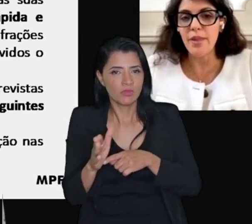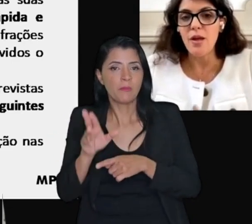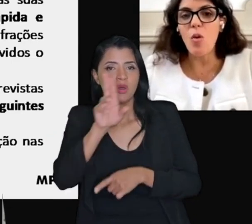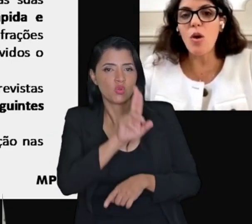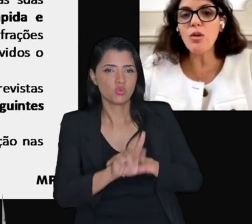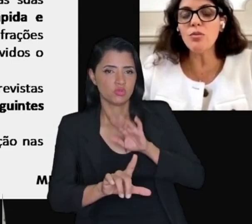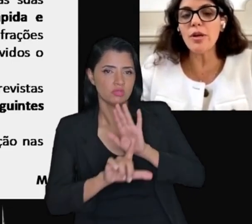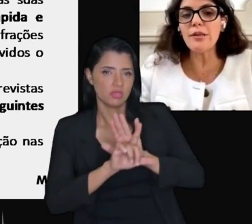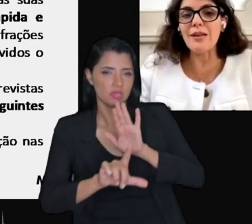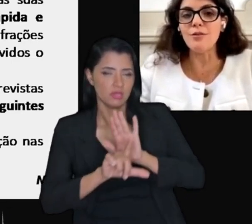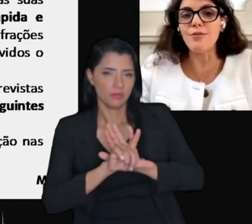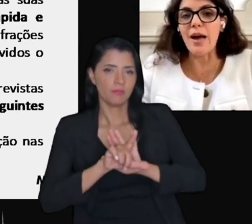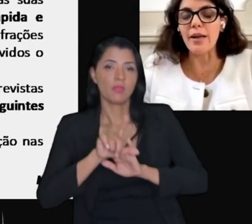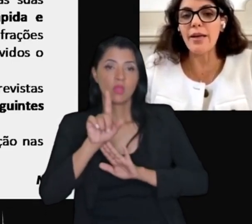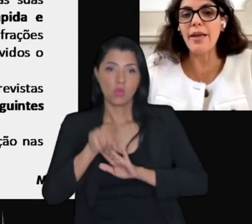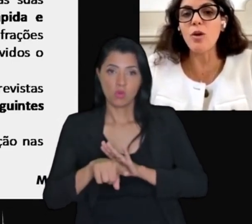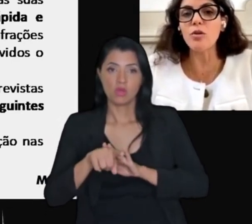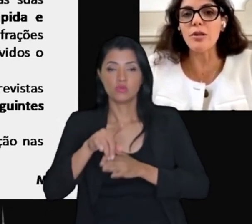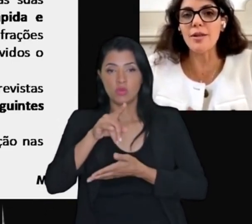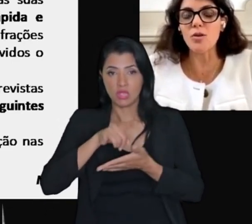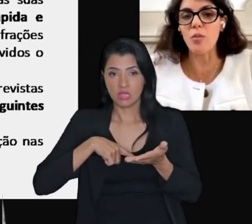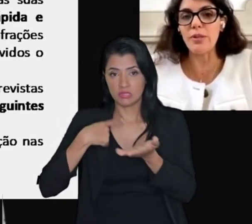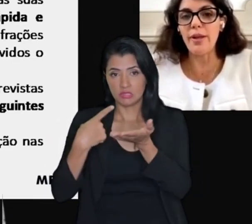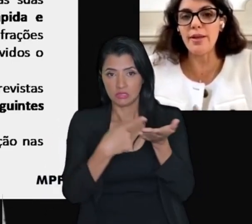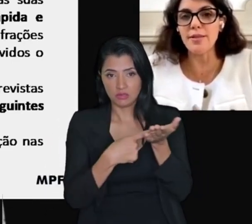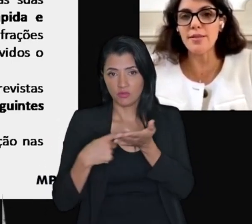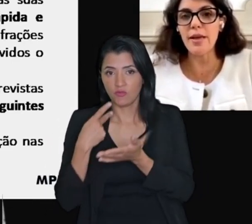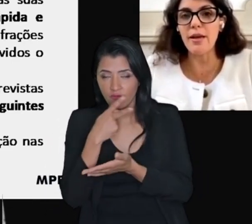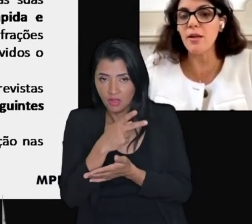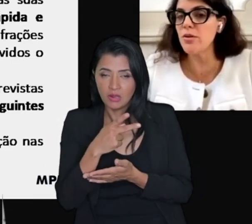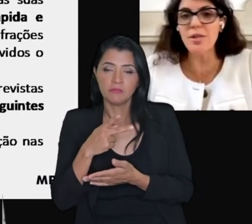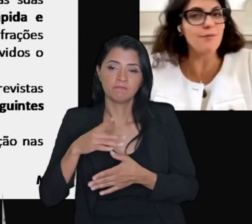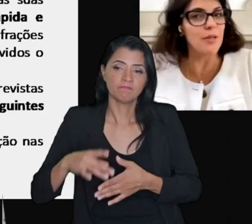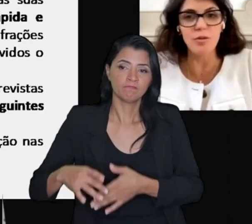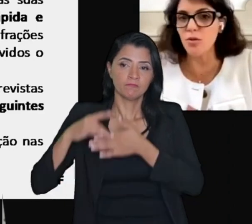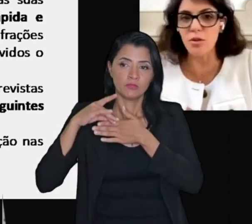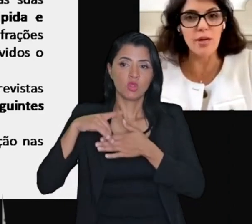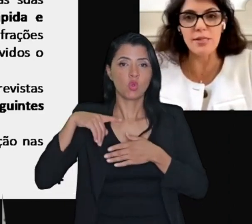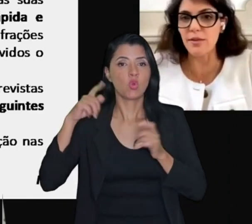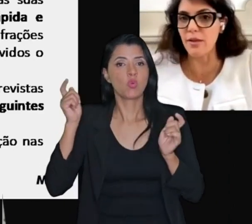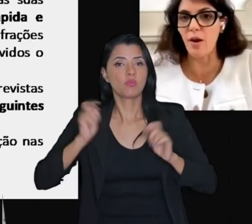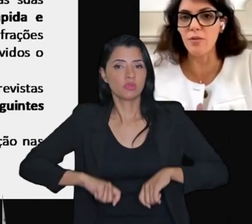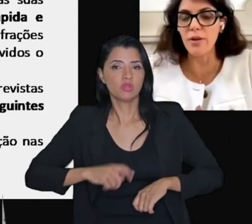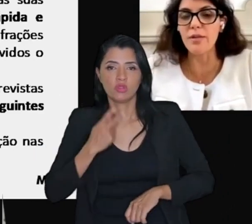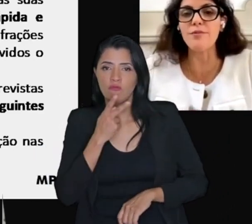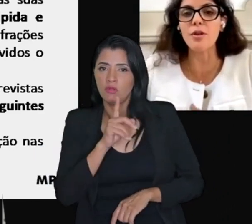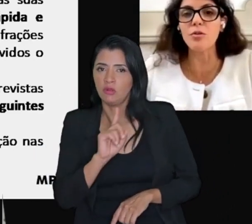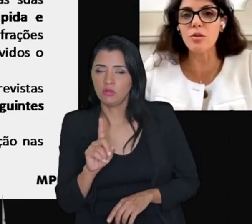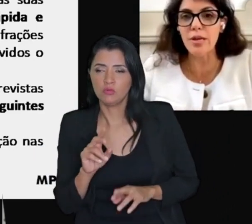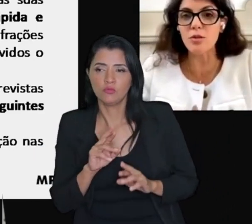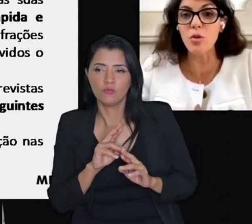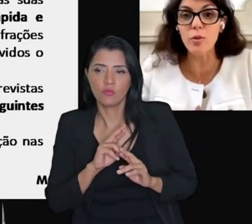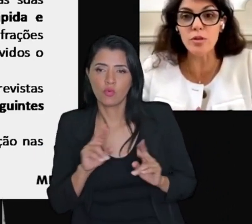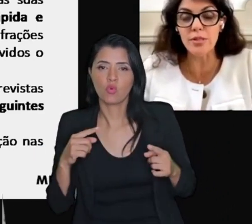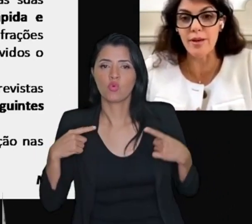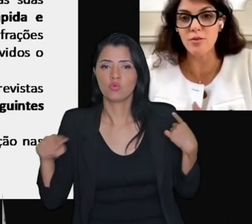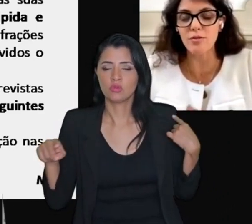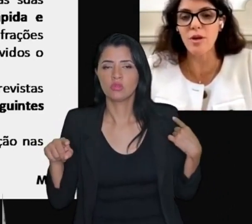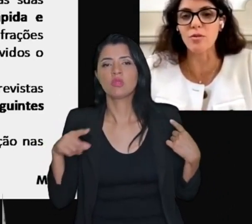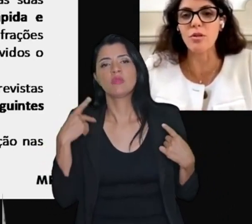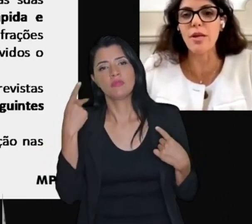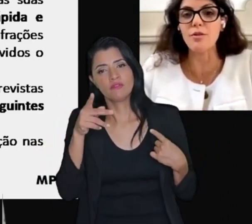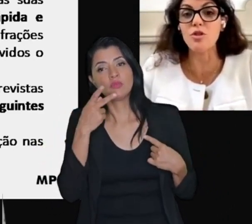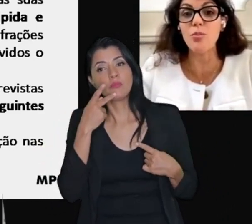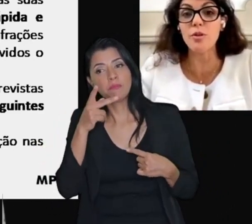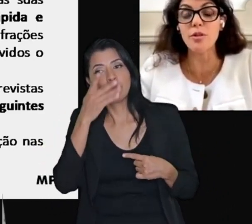lei. Quando um tratado fala em autoridades competentes, ele não está falando de autoridade central, ele está falando de autoridades do